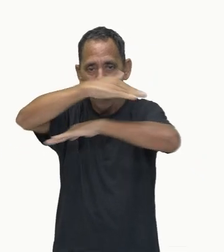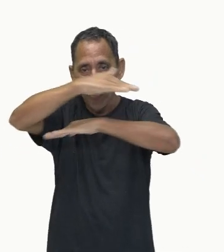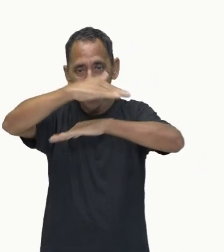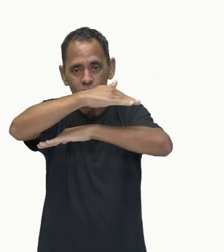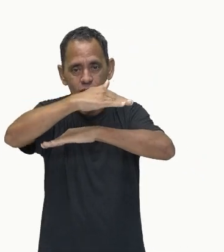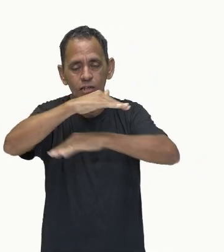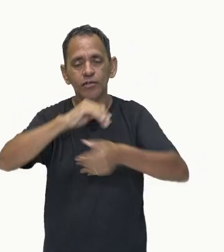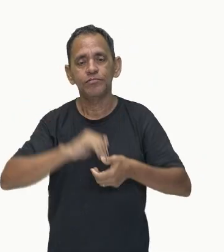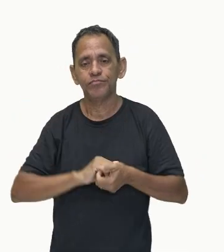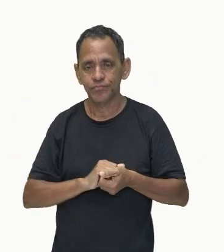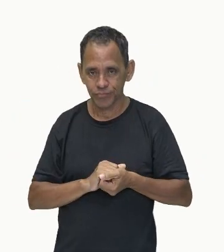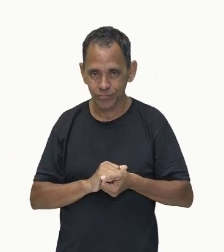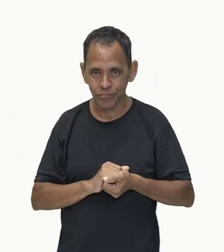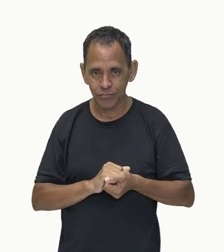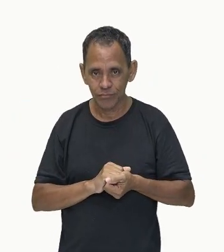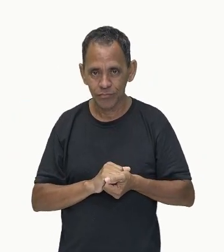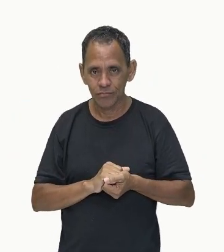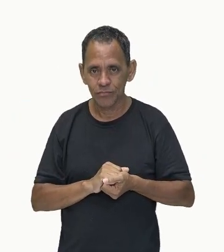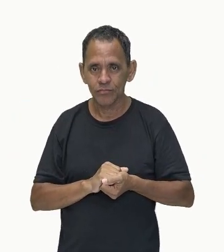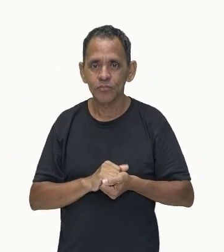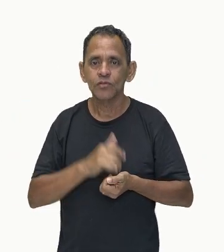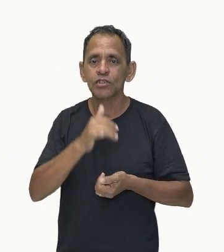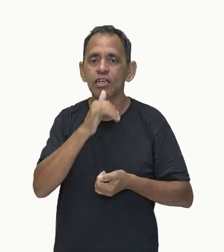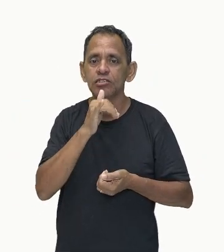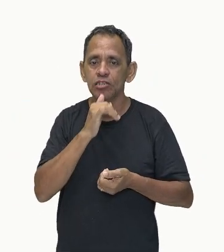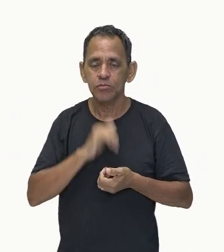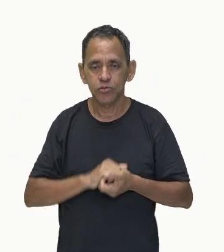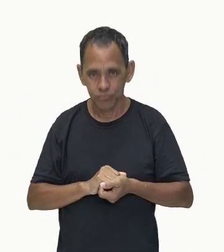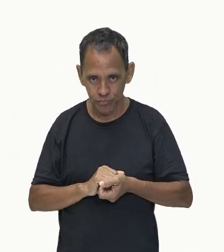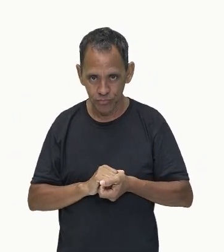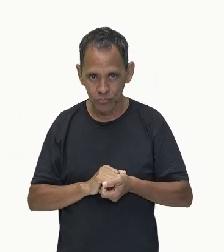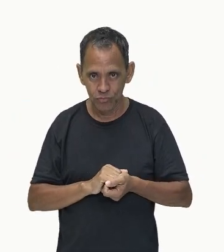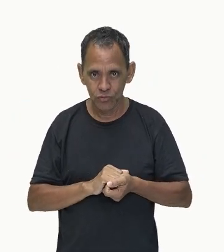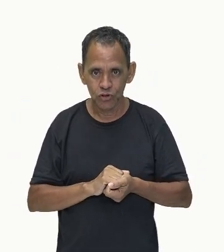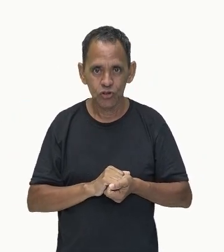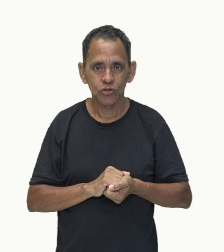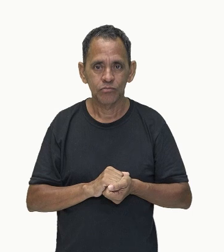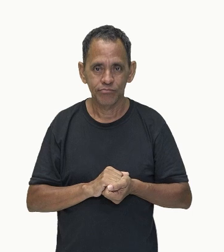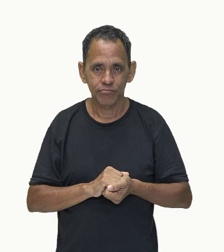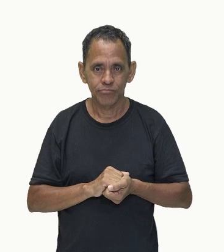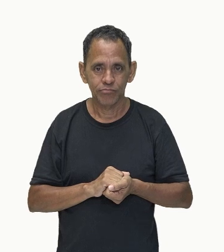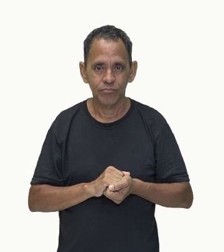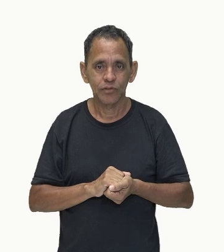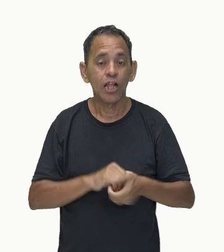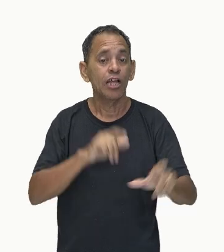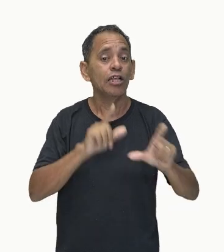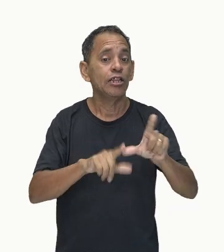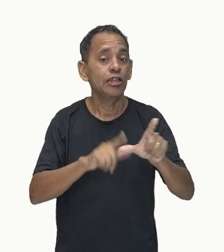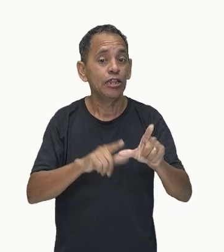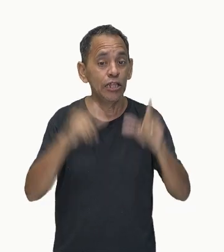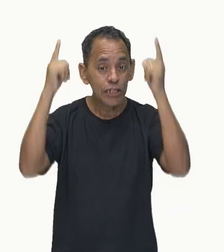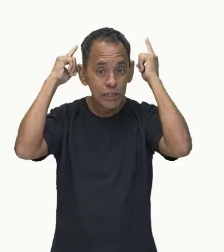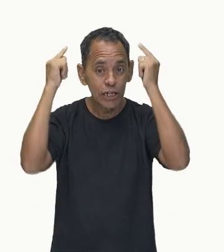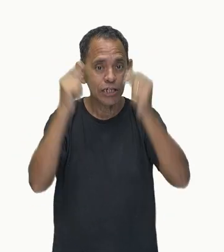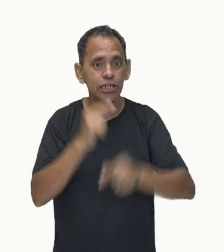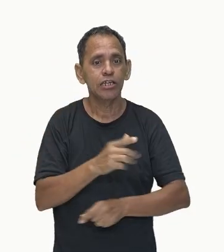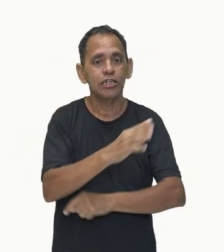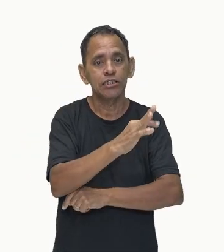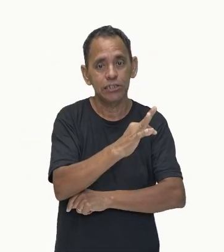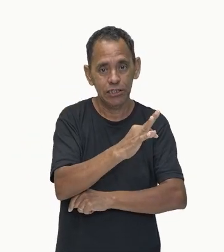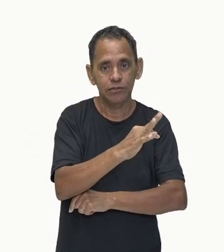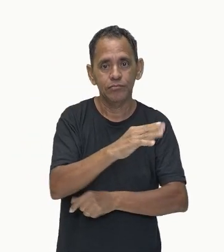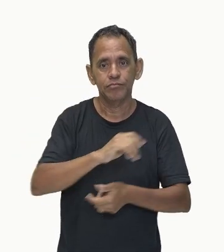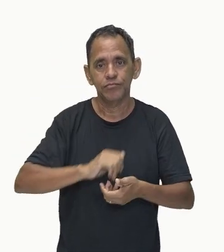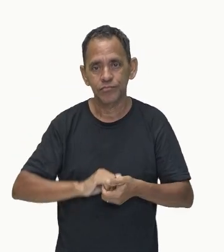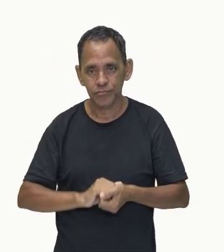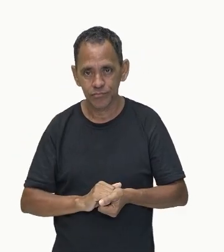deslocamento. Trabalho de uma força constante e não paralela ao deslocamento. E aqui nós temos o esquema,